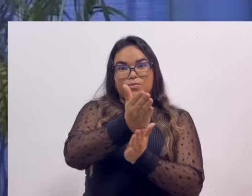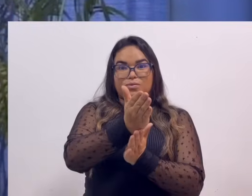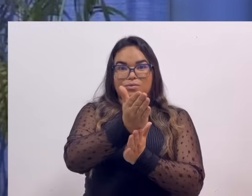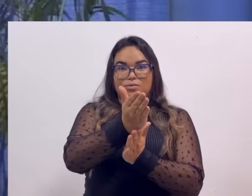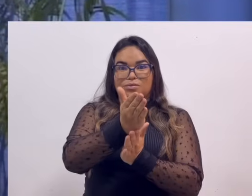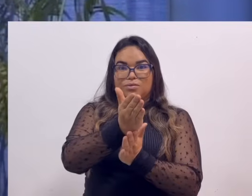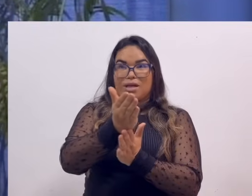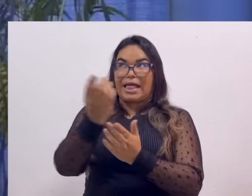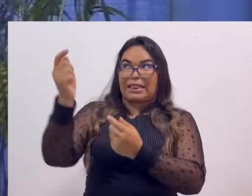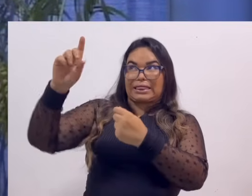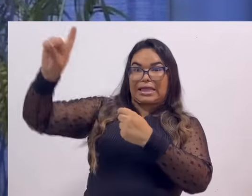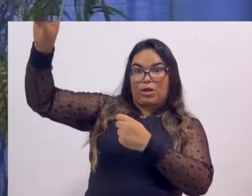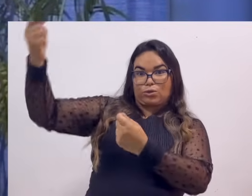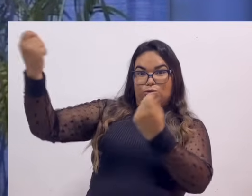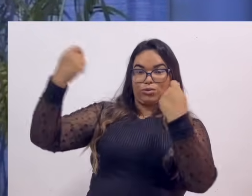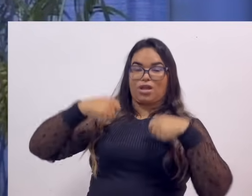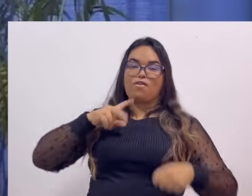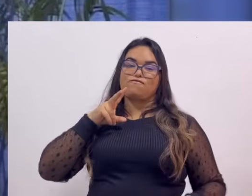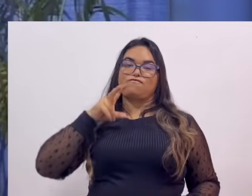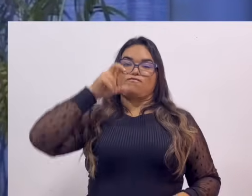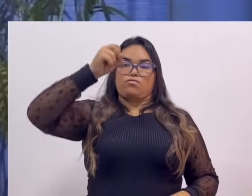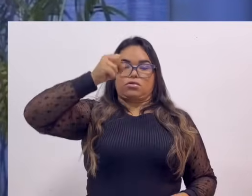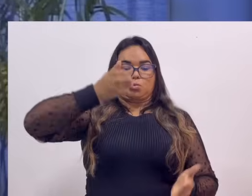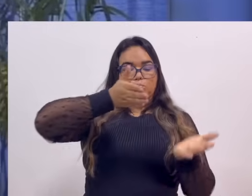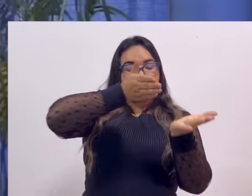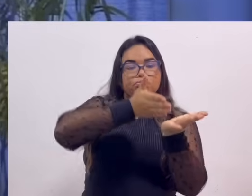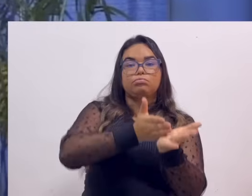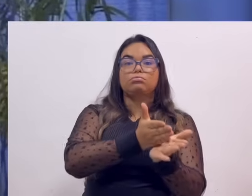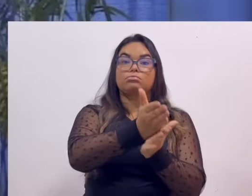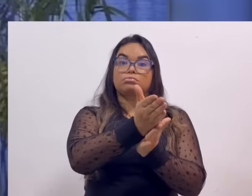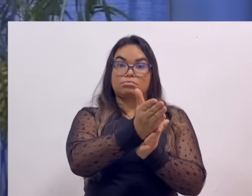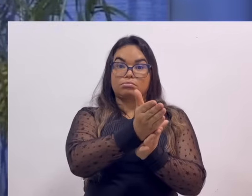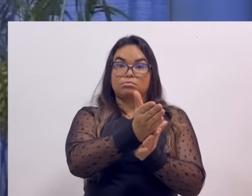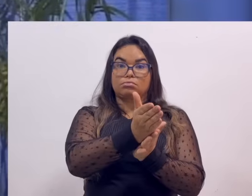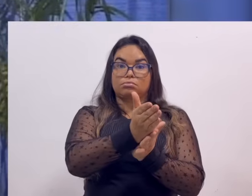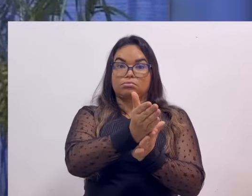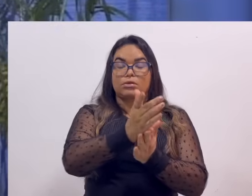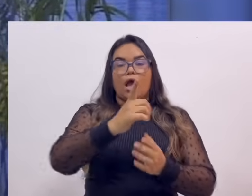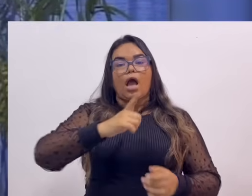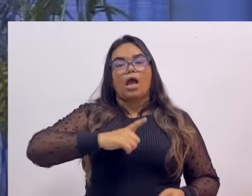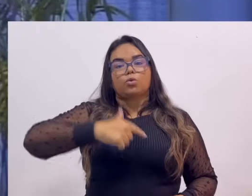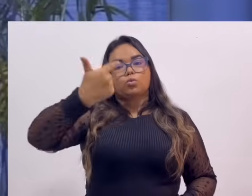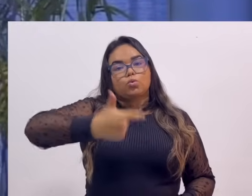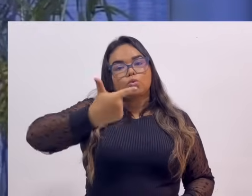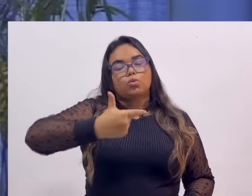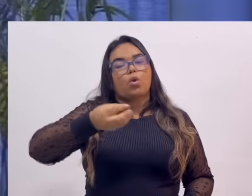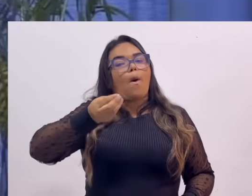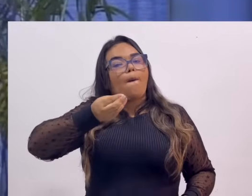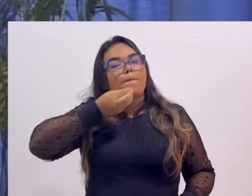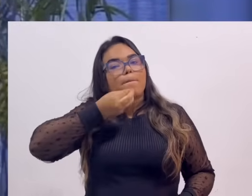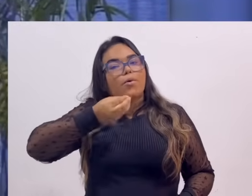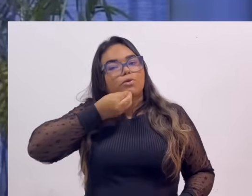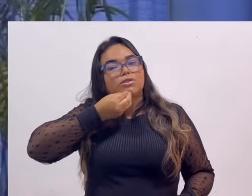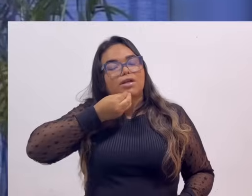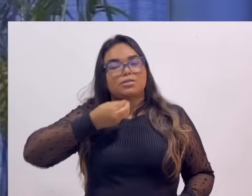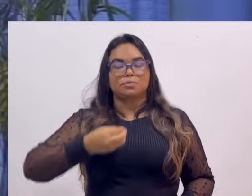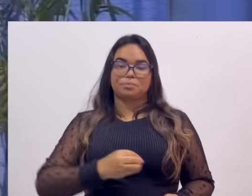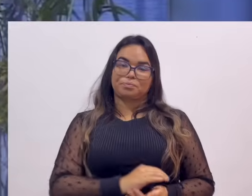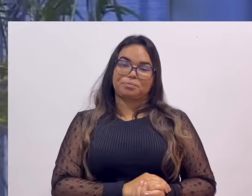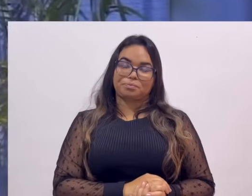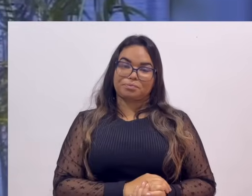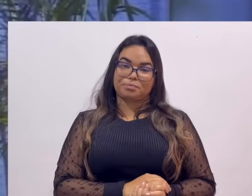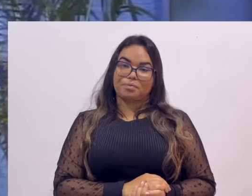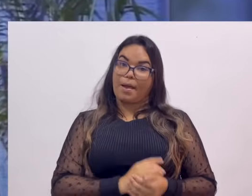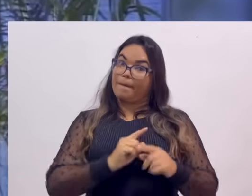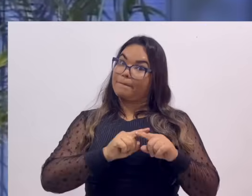dará a força para fazer o que é certo. Temos uma segunda oportunidade. Temos uma segunda oportunidade,